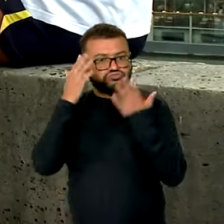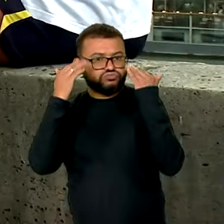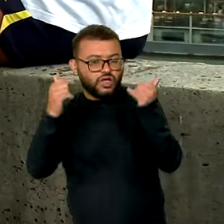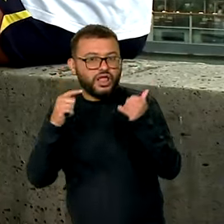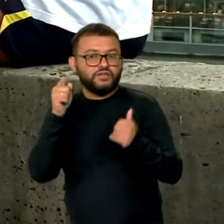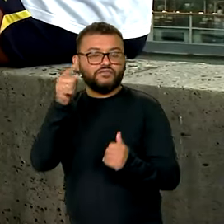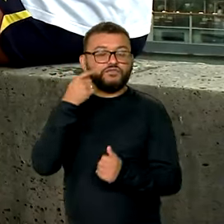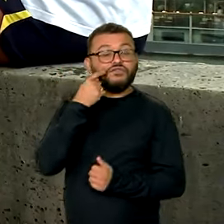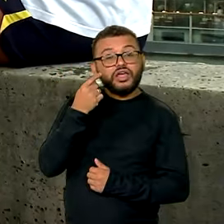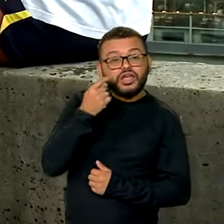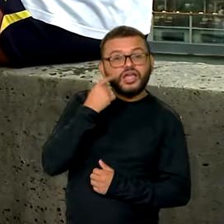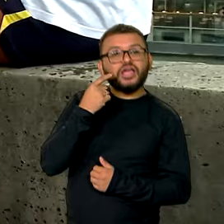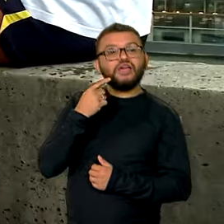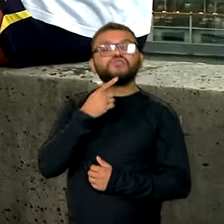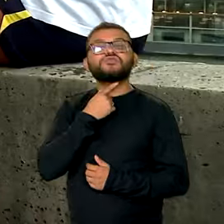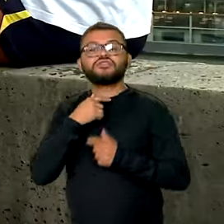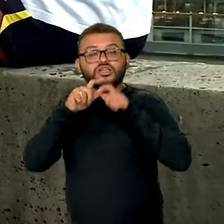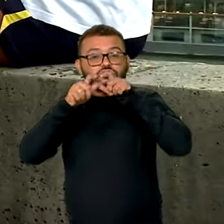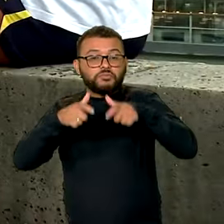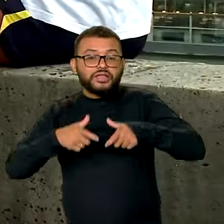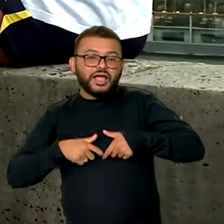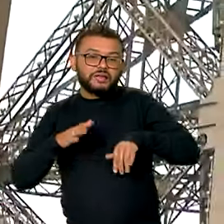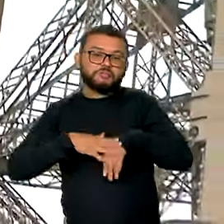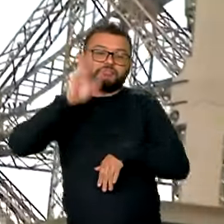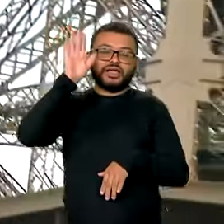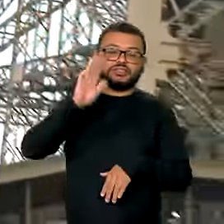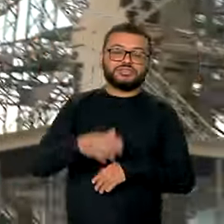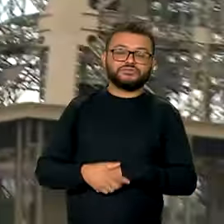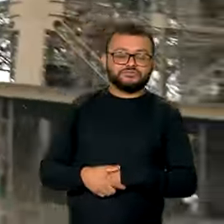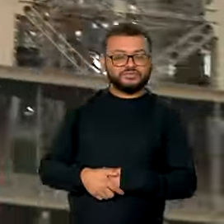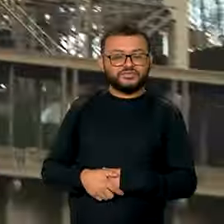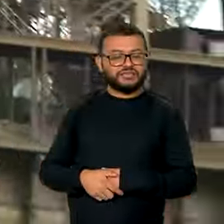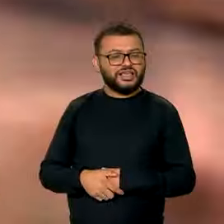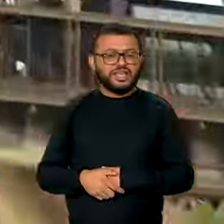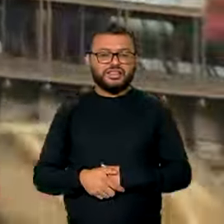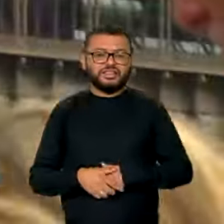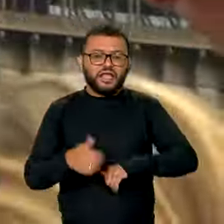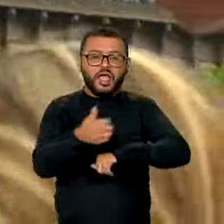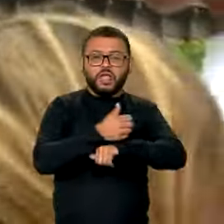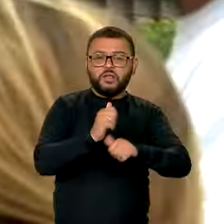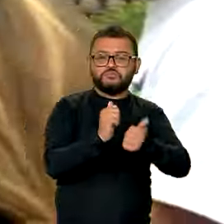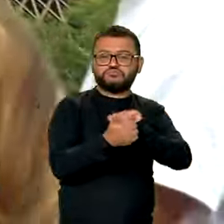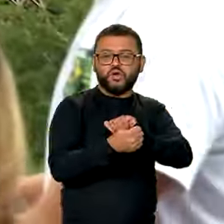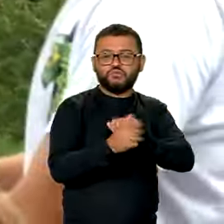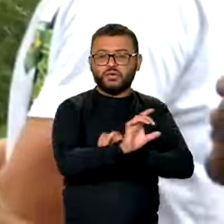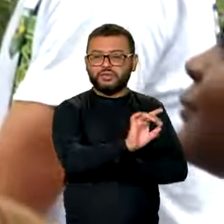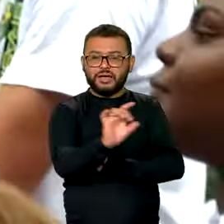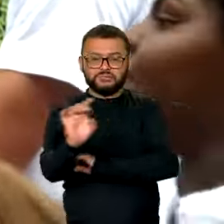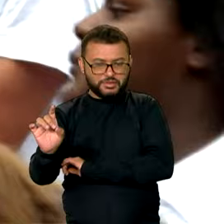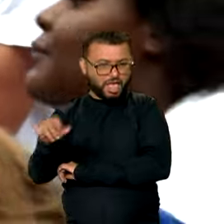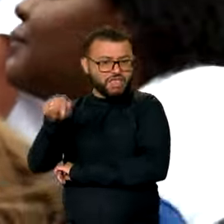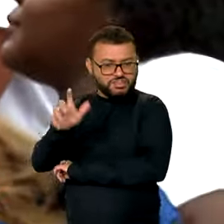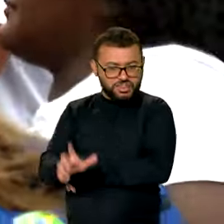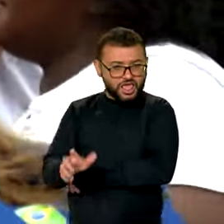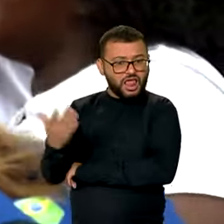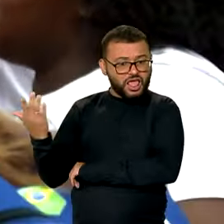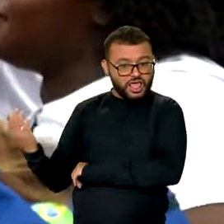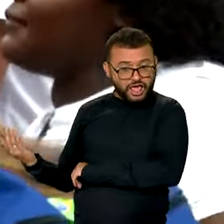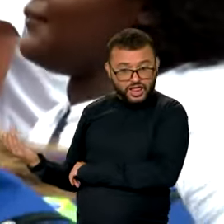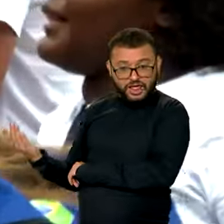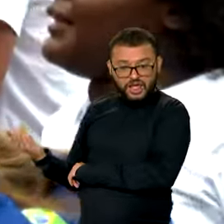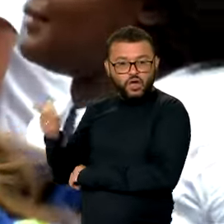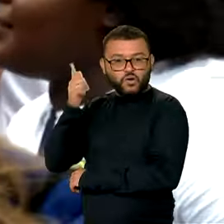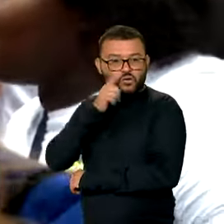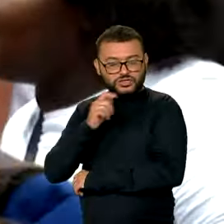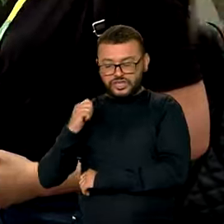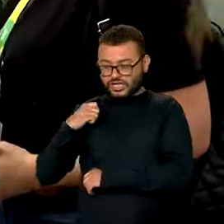que vieram em busca de mais medalhas em Paris. Todos esses atletas que participam do Vivência Olímpica também recebem